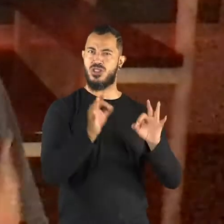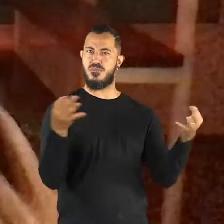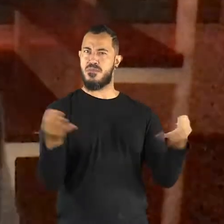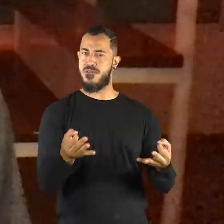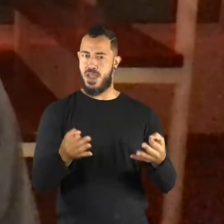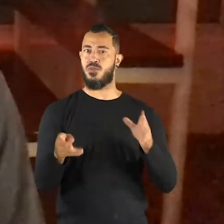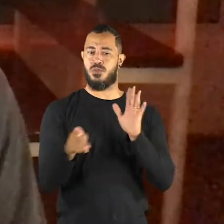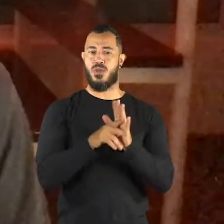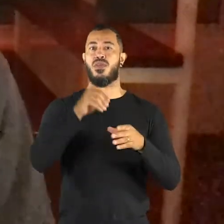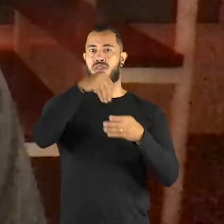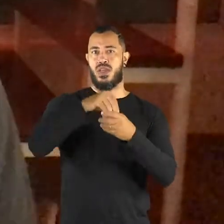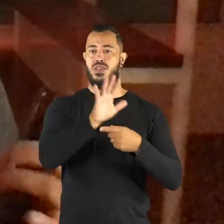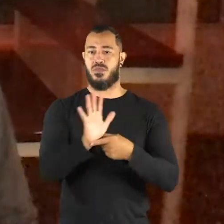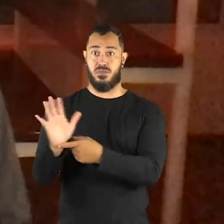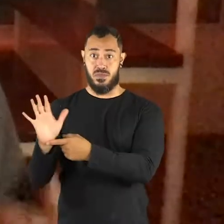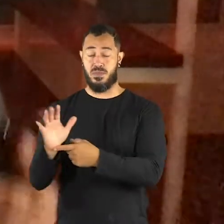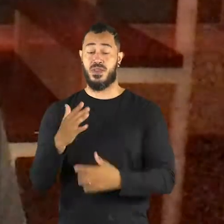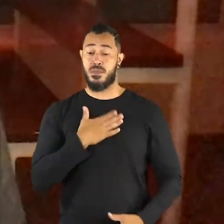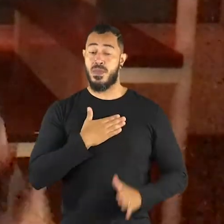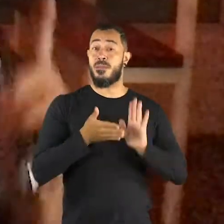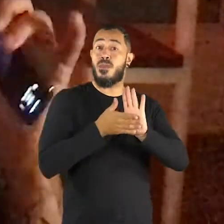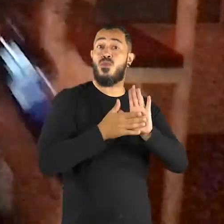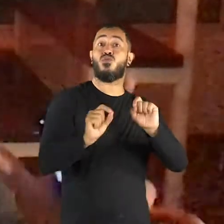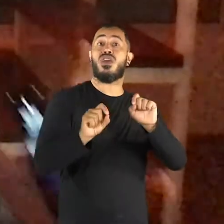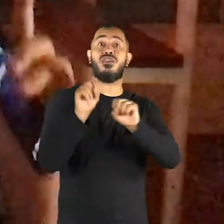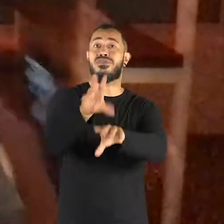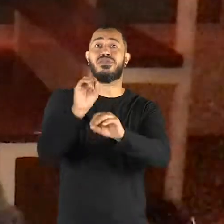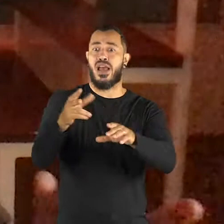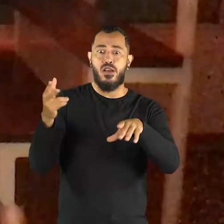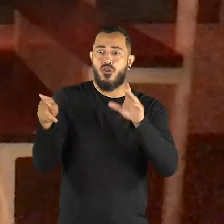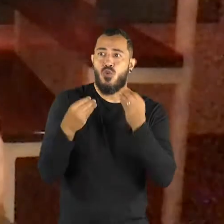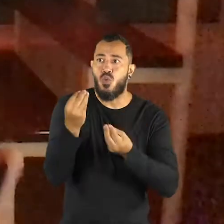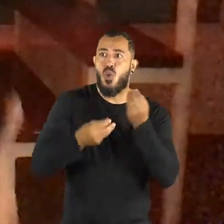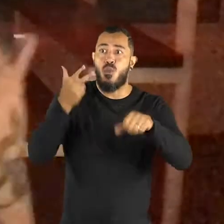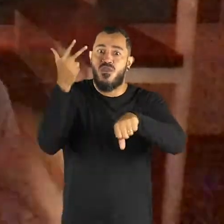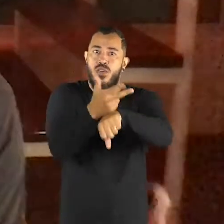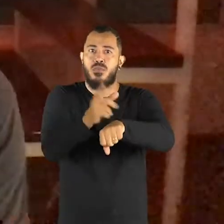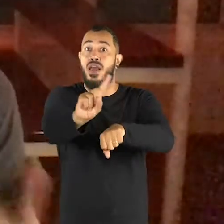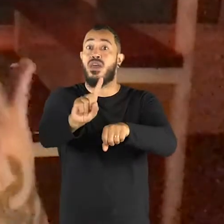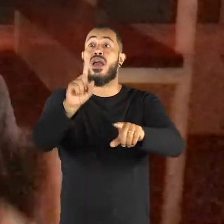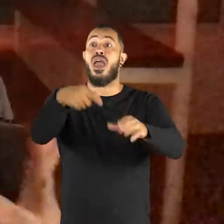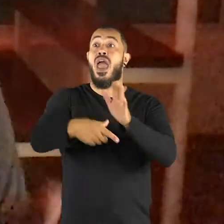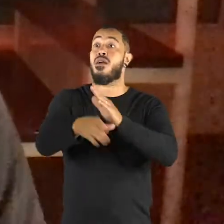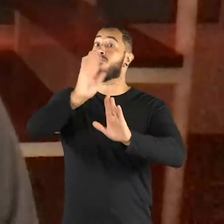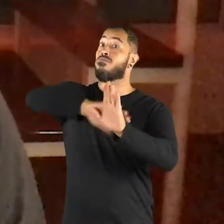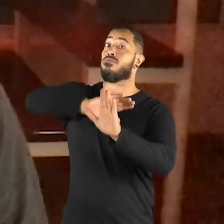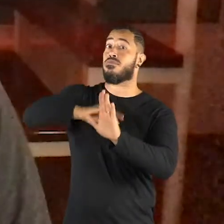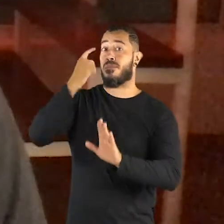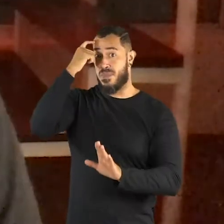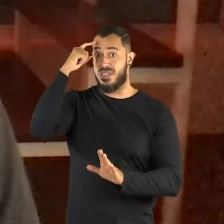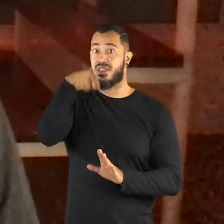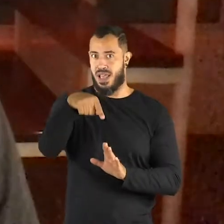nossa proposta não é ensinar a filmar videoclipes, mas sim como pensá-los. Eu espero que vocês gostem